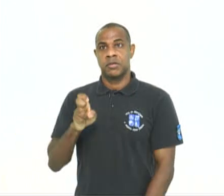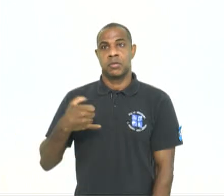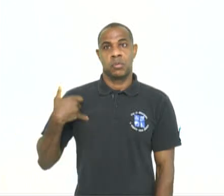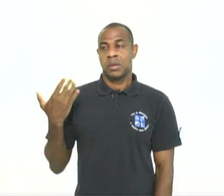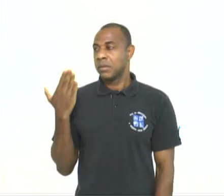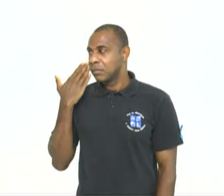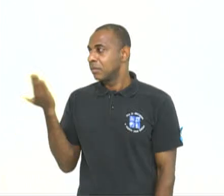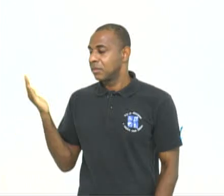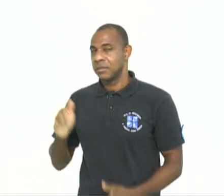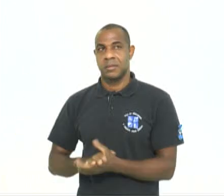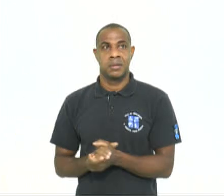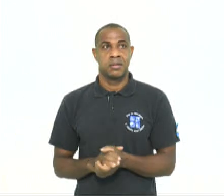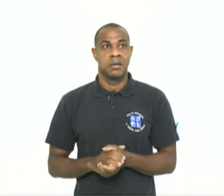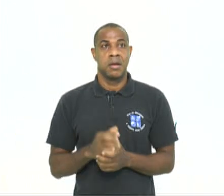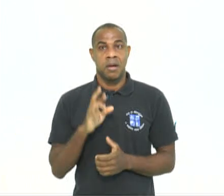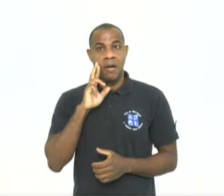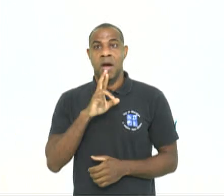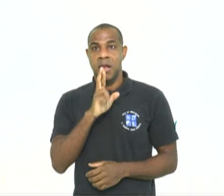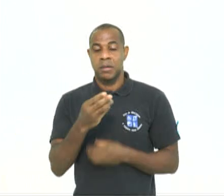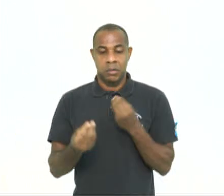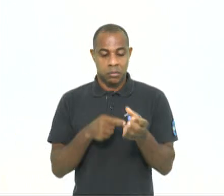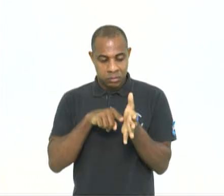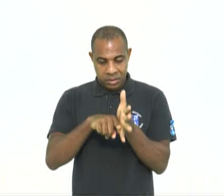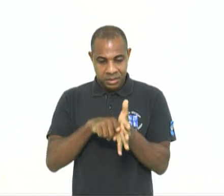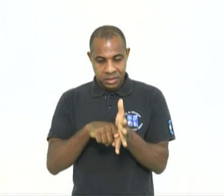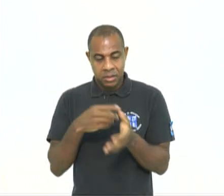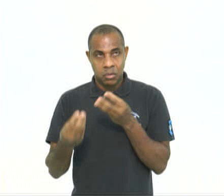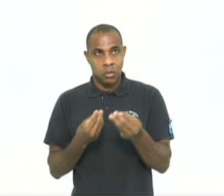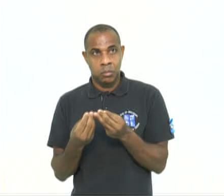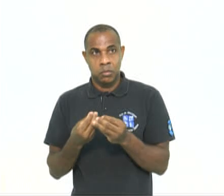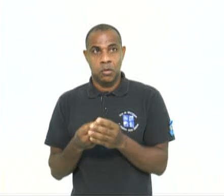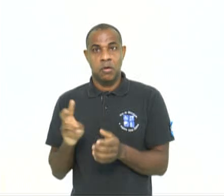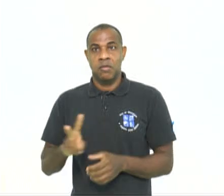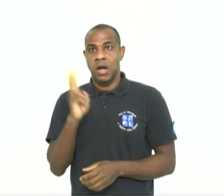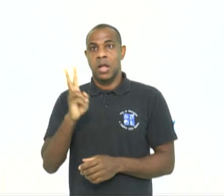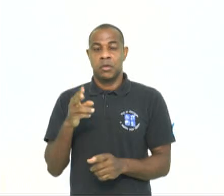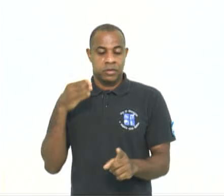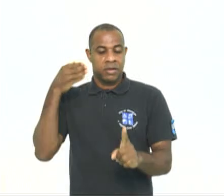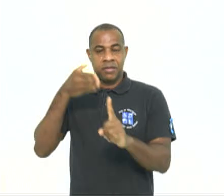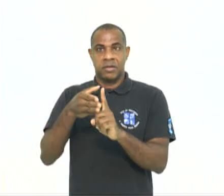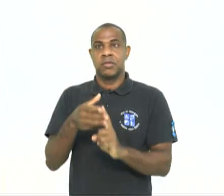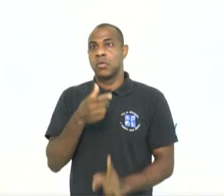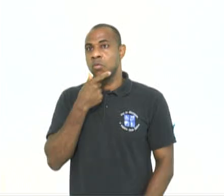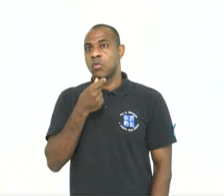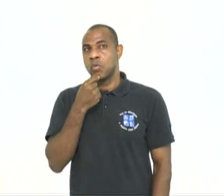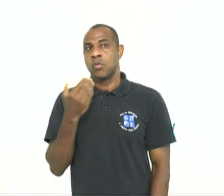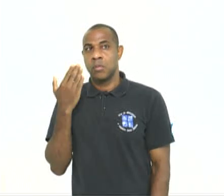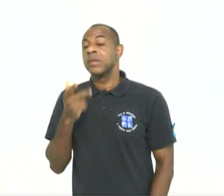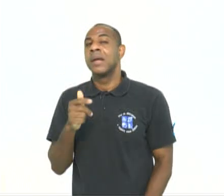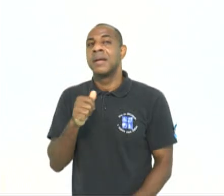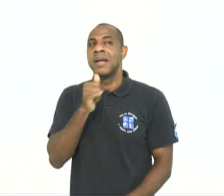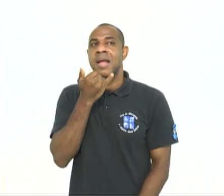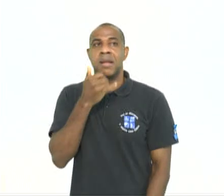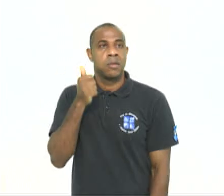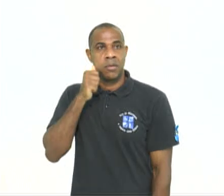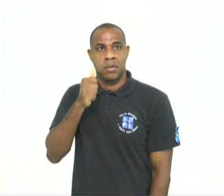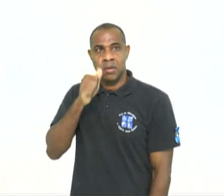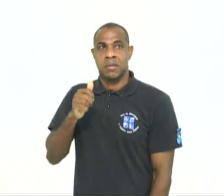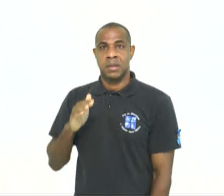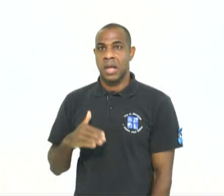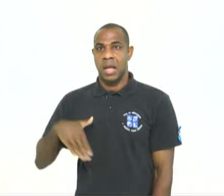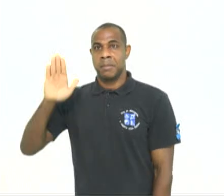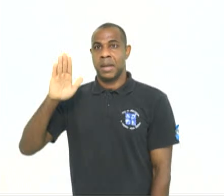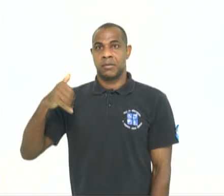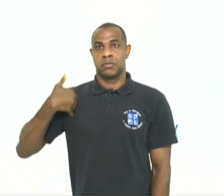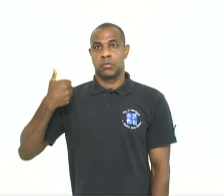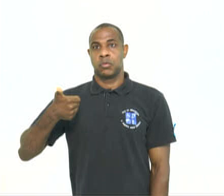anos. Comparando os resultados desse exame com os valores de referência para pessoas do sexo feminino que estejam acima dos 12 anos, conclui-se